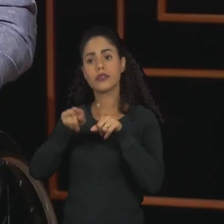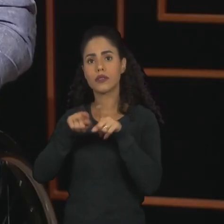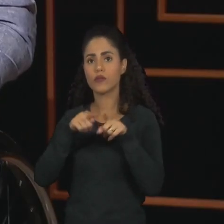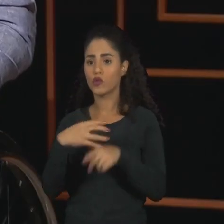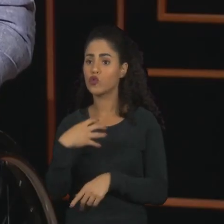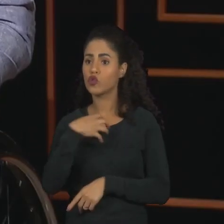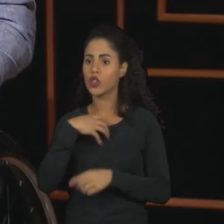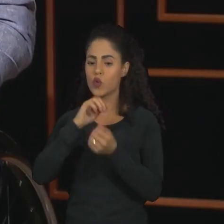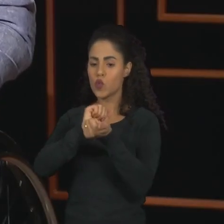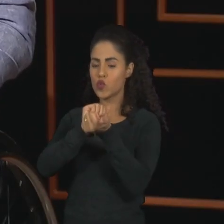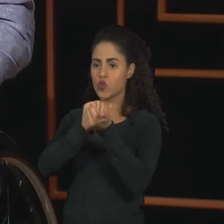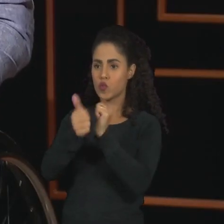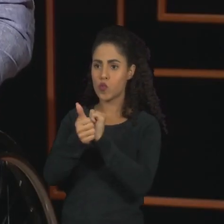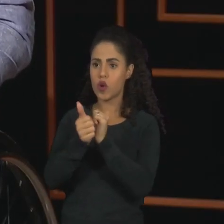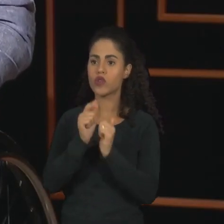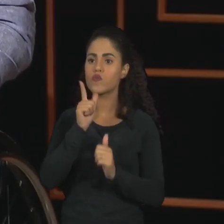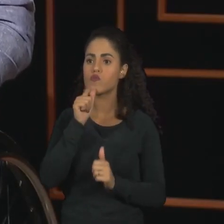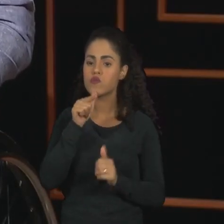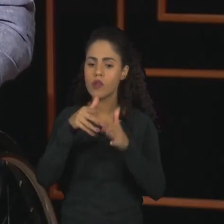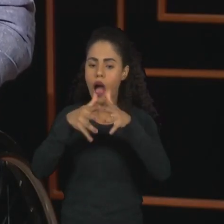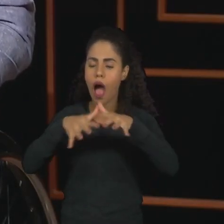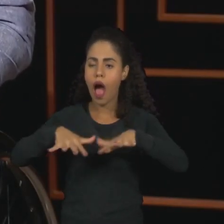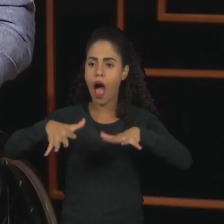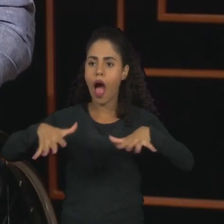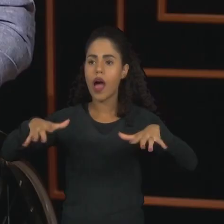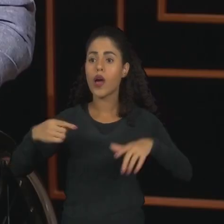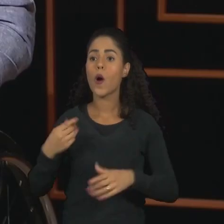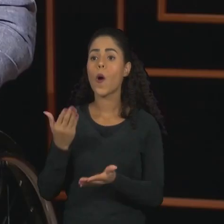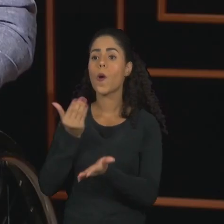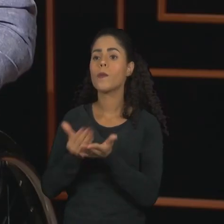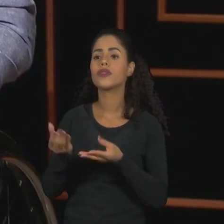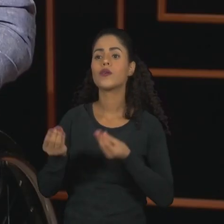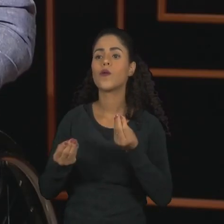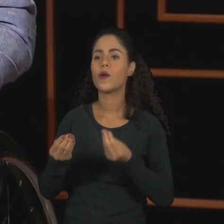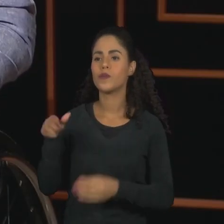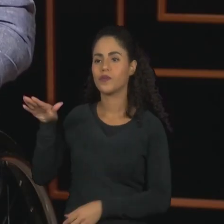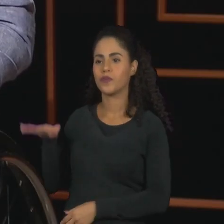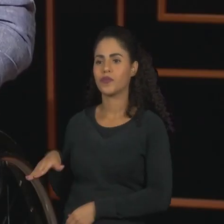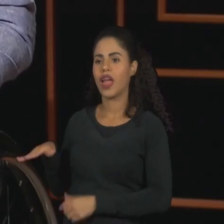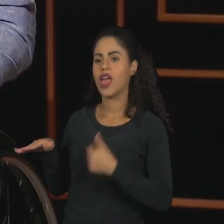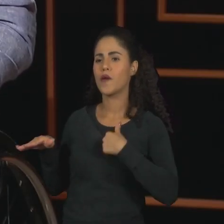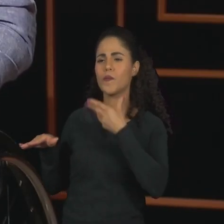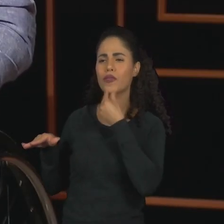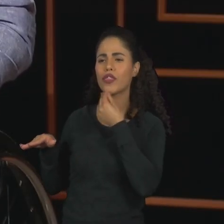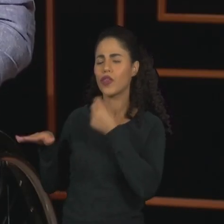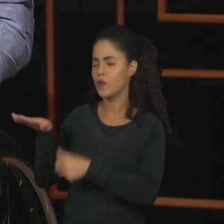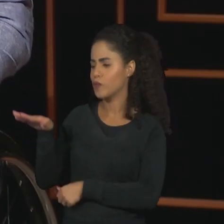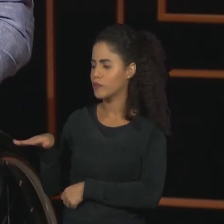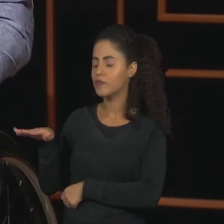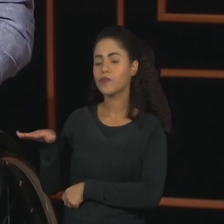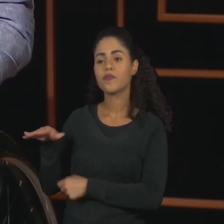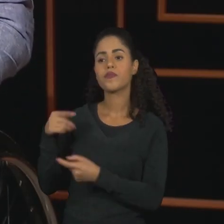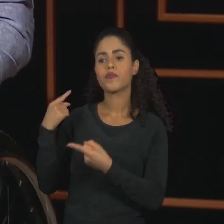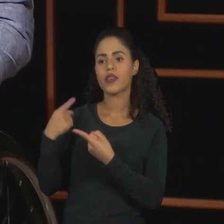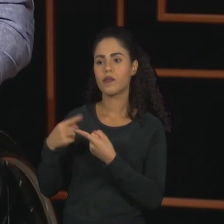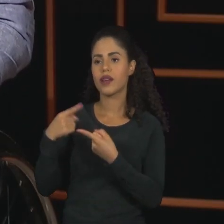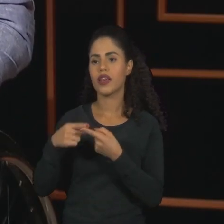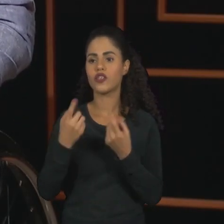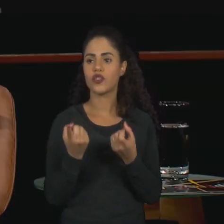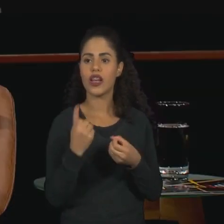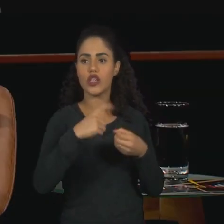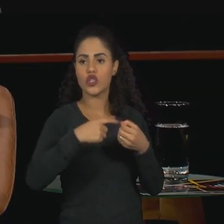esporte náutico, ele começa mais mesmo na infância, porque nós éramos sócios do